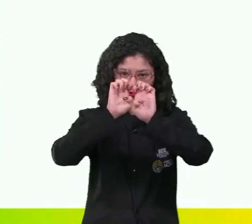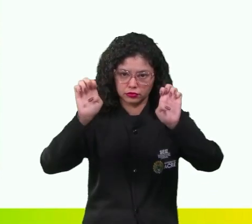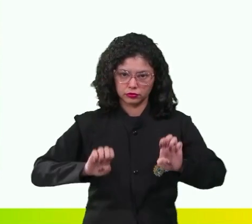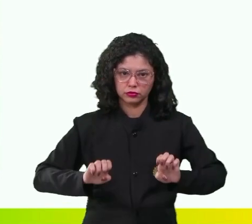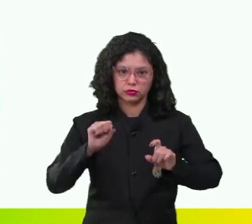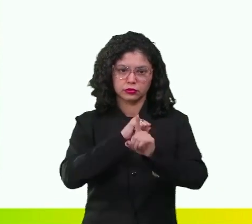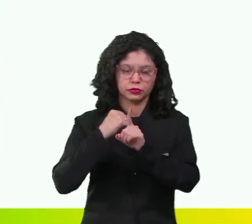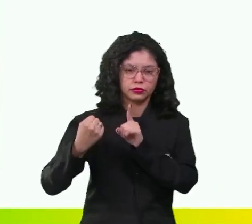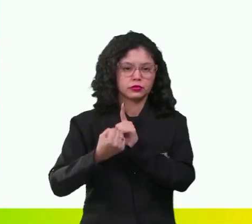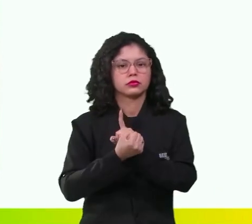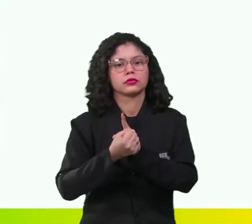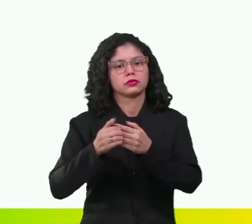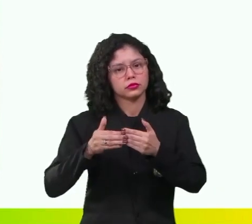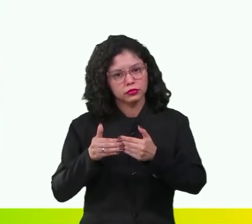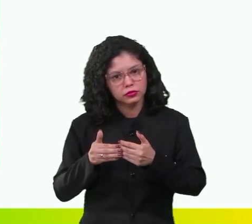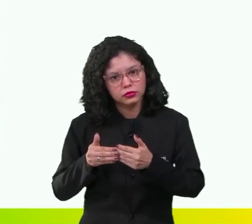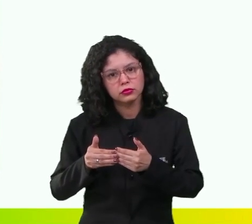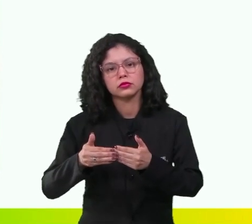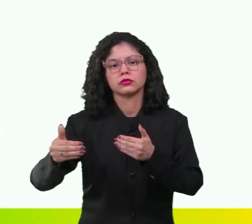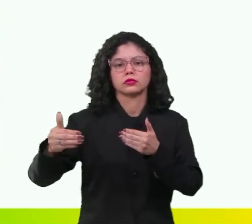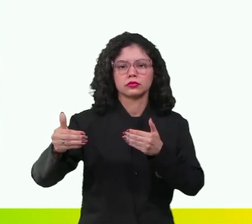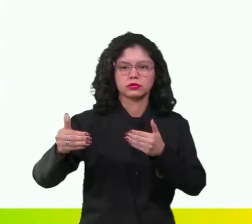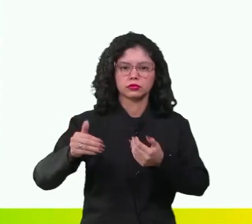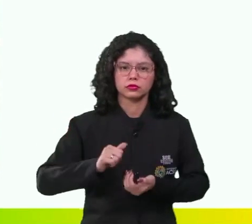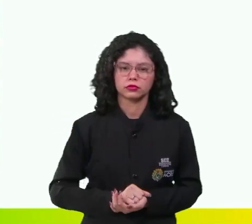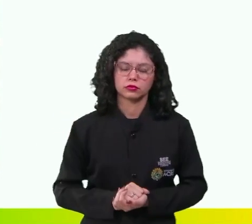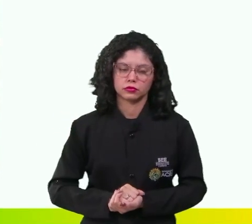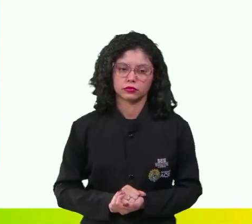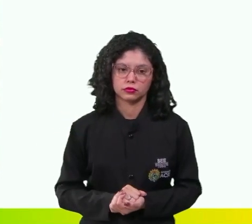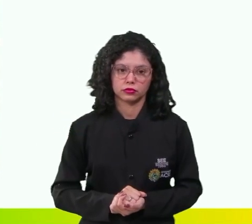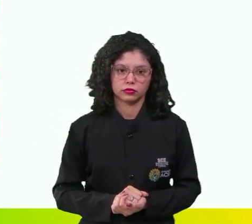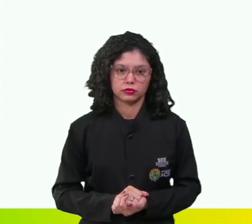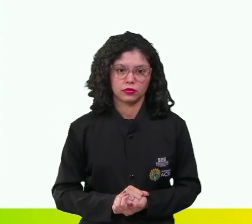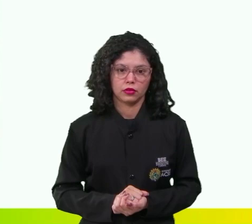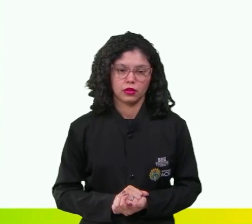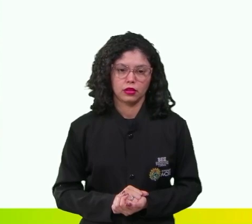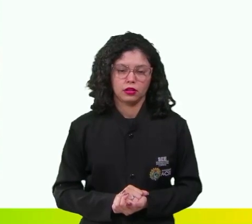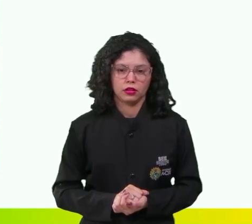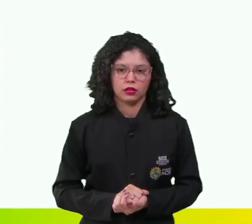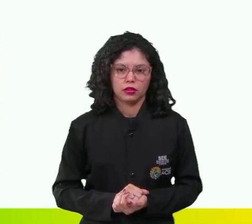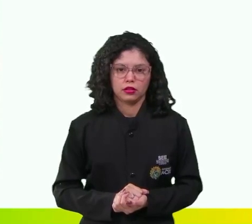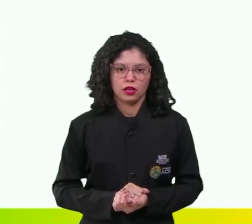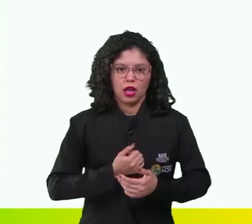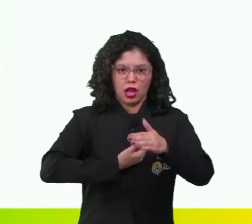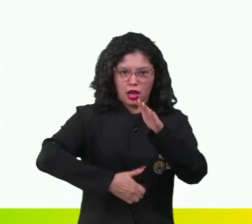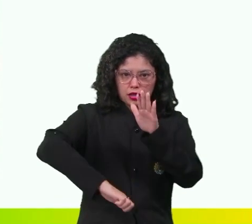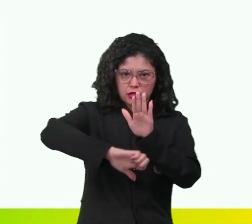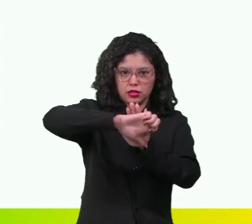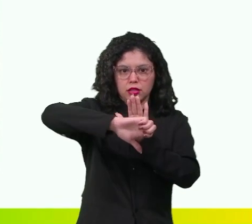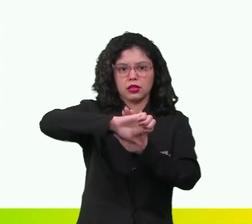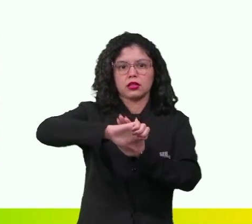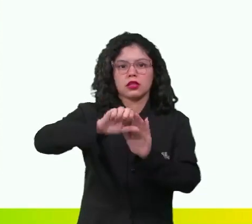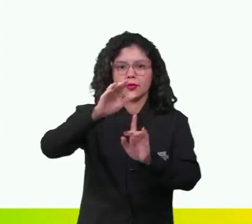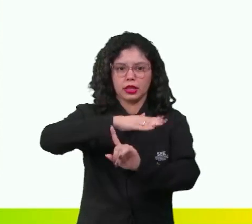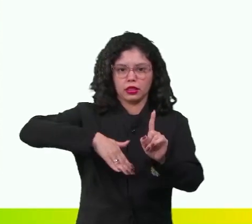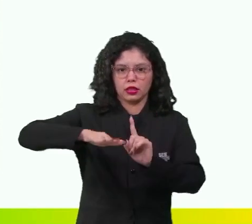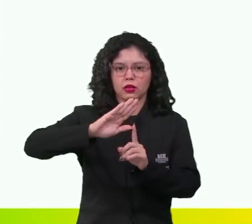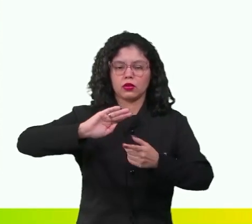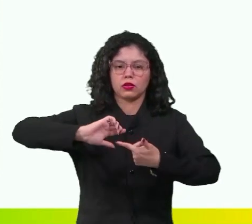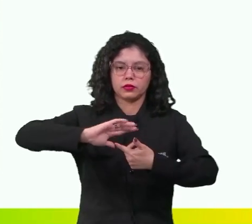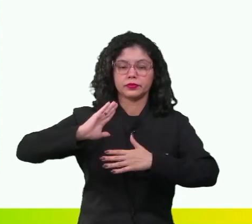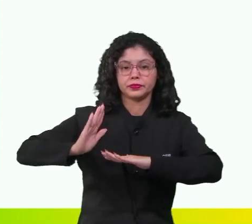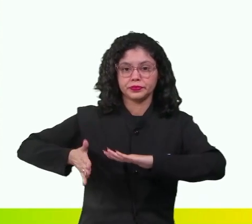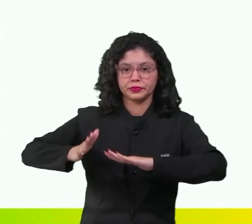na própria estrutura social ao longo da história. A crise